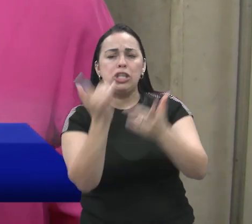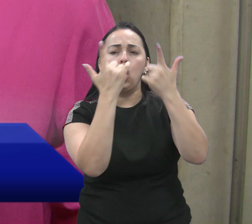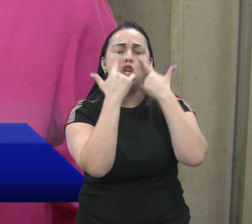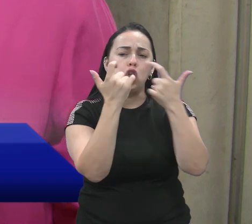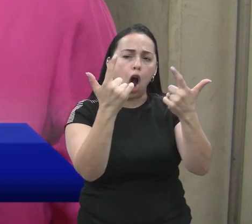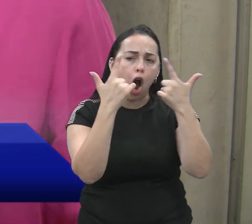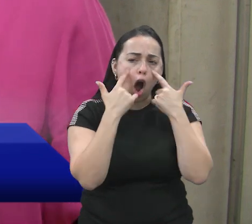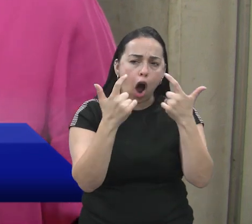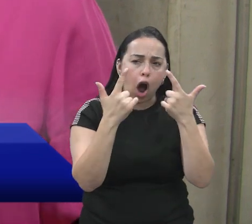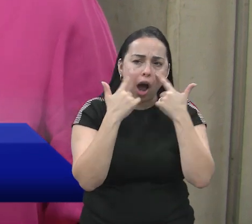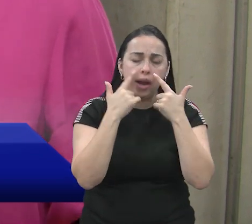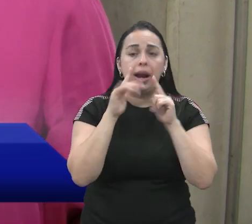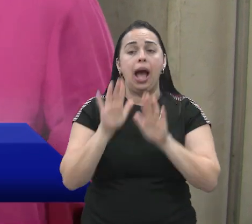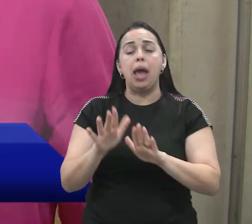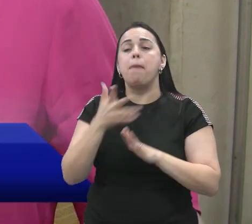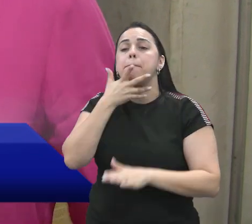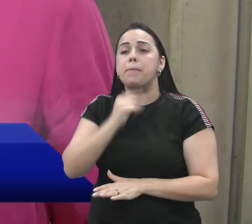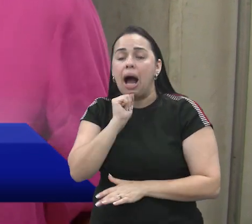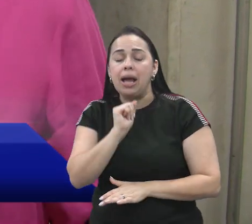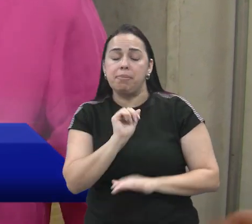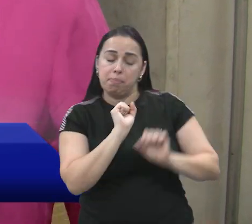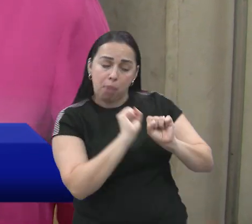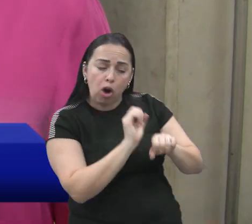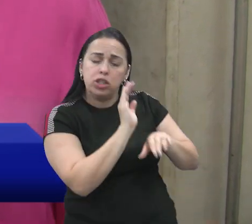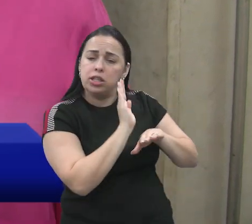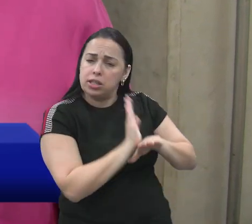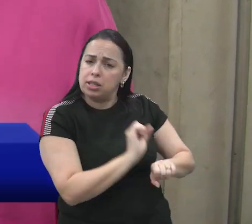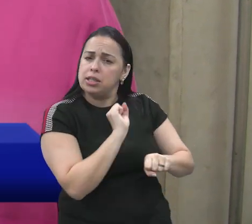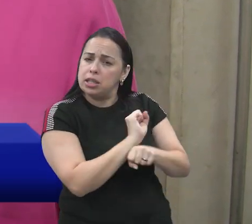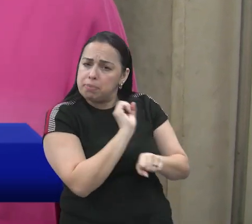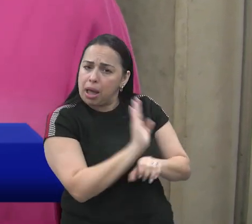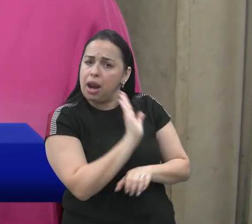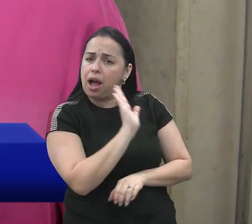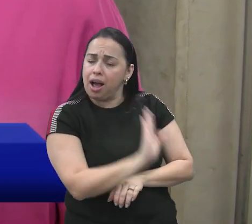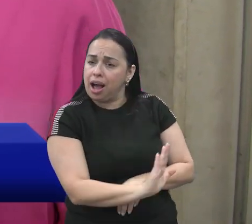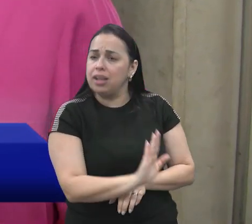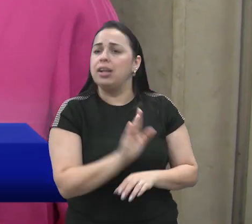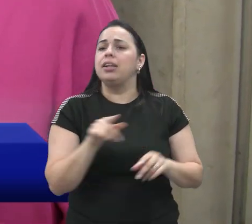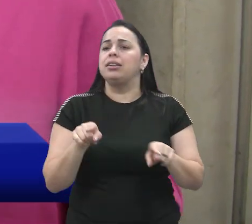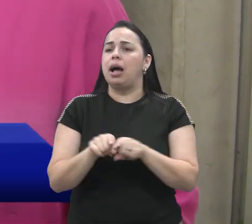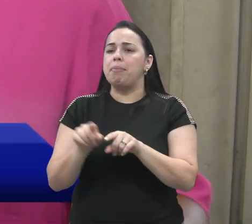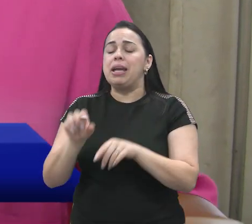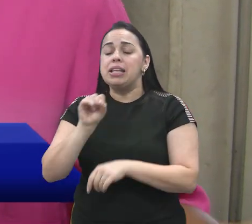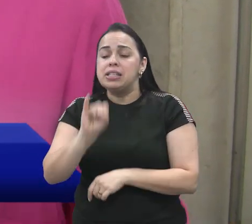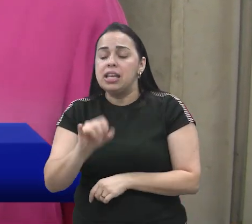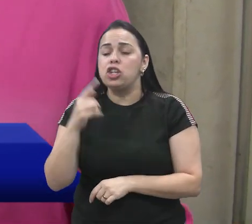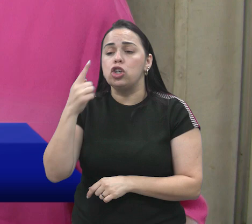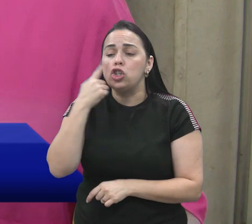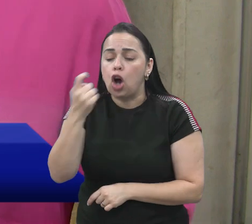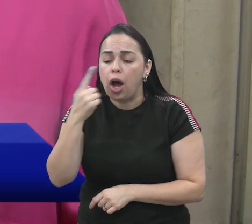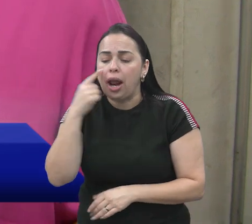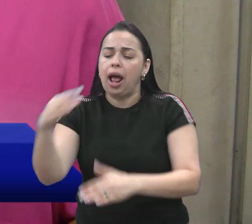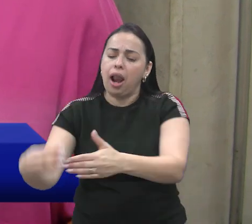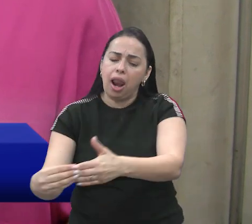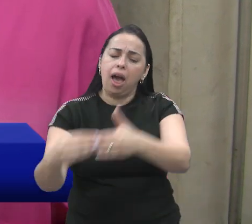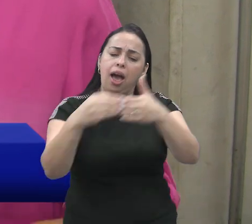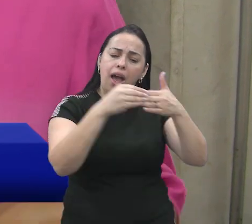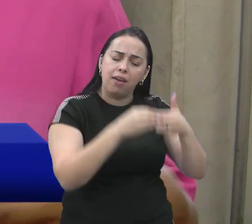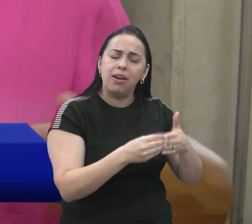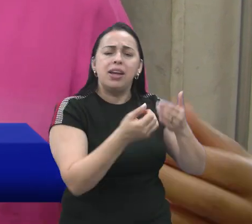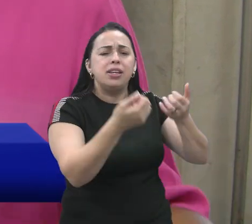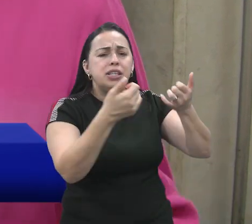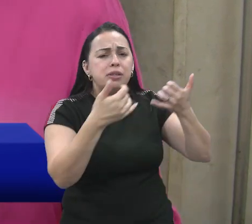Tem criança que chora mais, então tem que ter um cantinho ali para os pais ficarem. Caso a criança chore, levar a criança até os